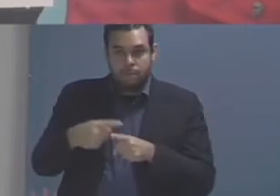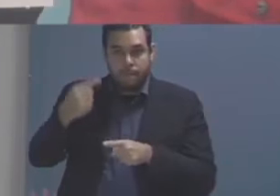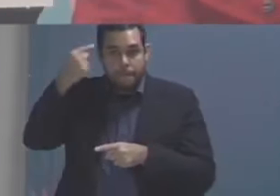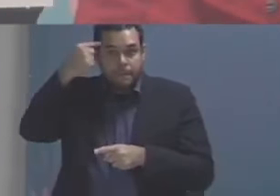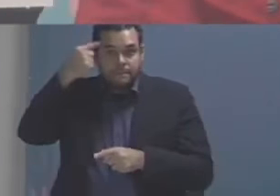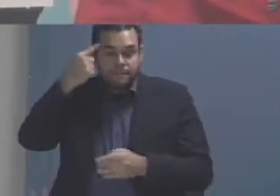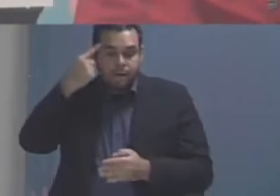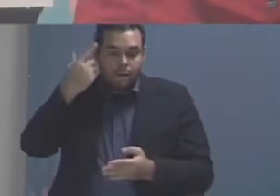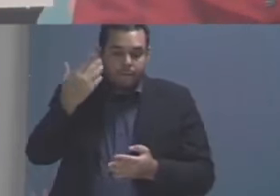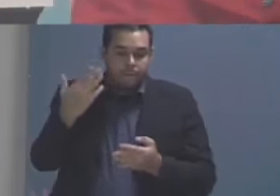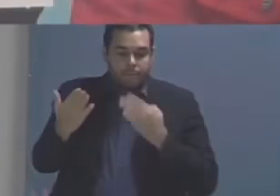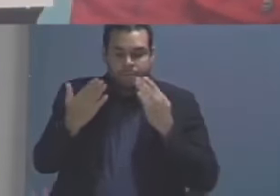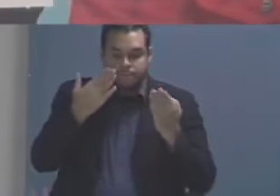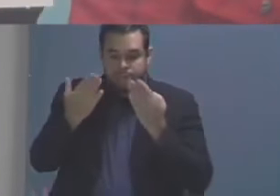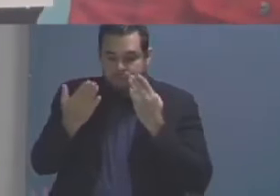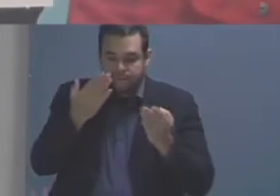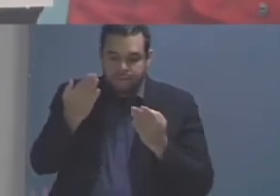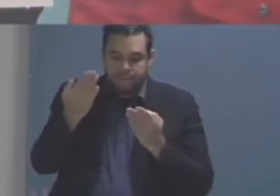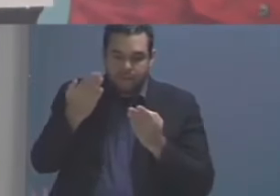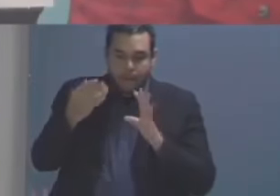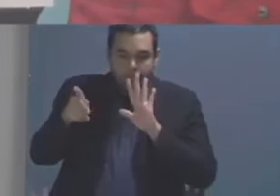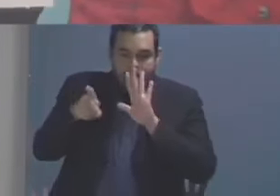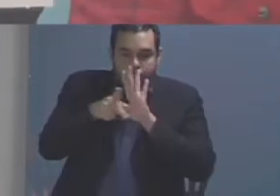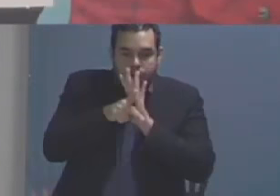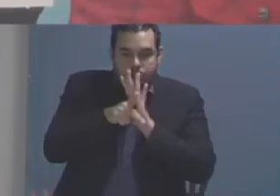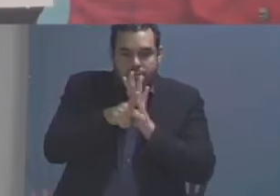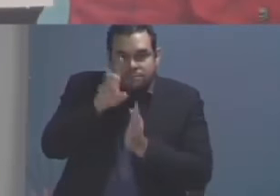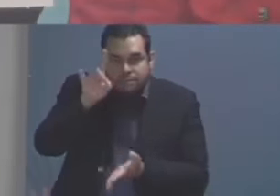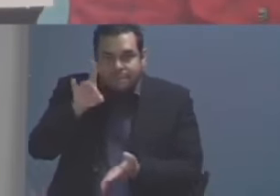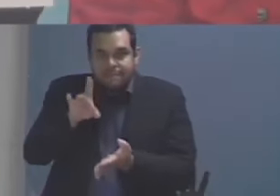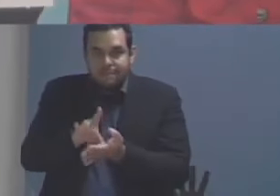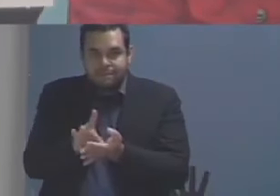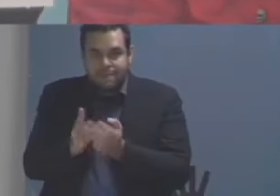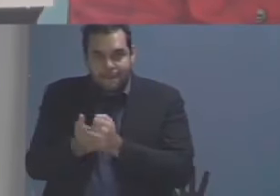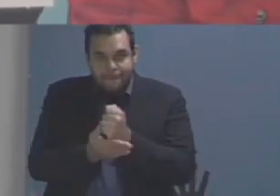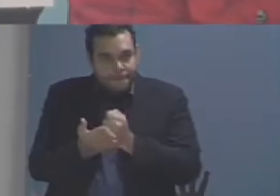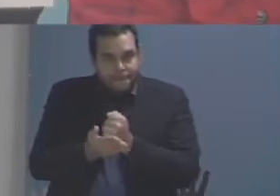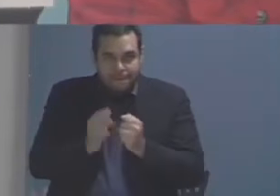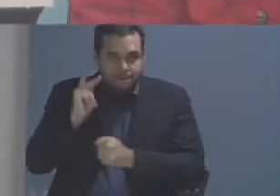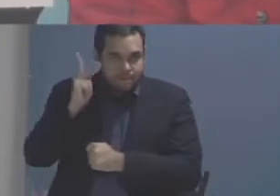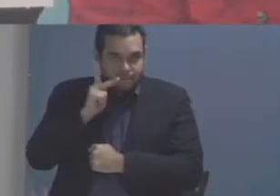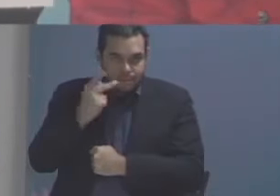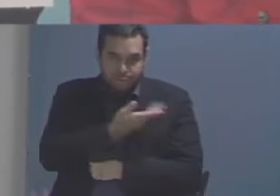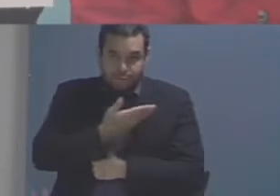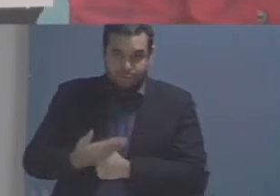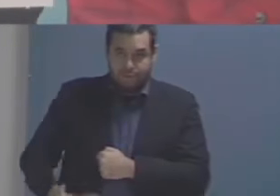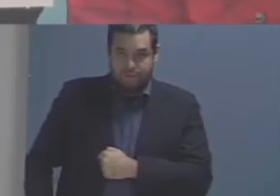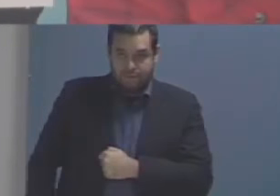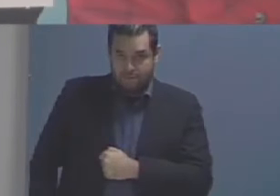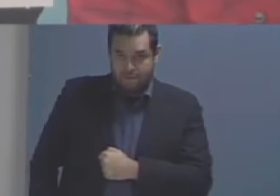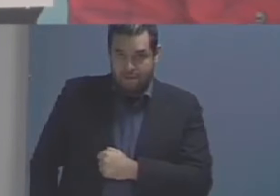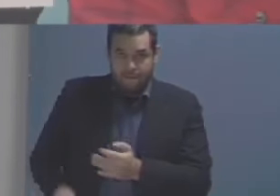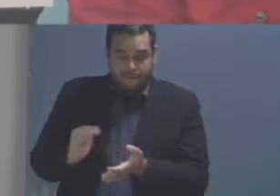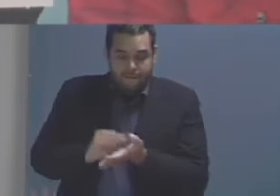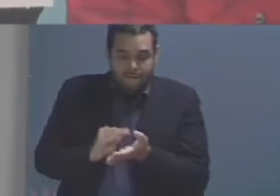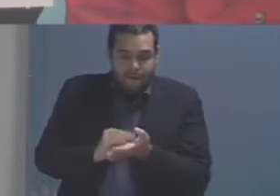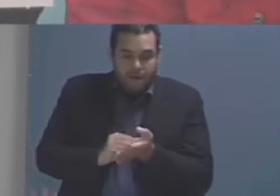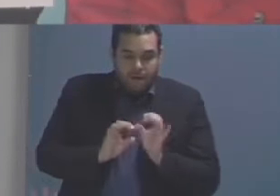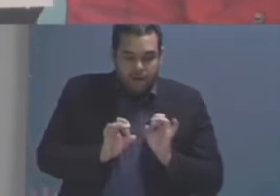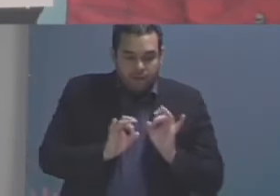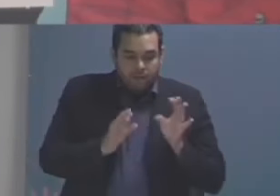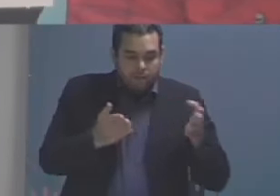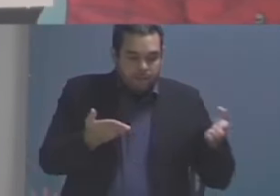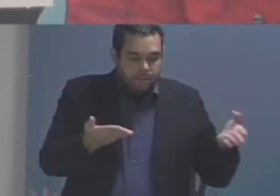psicologia ela se caracteriza e ela se concretiza fundamentalmente nas políticas públicas, que ela deixa de ser uma coisa